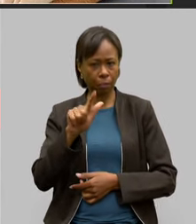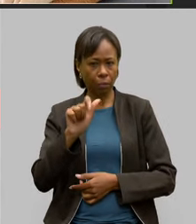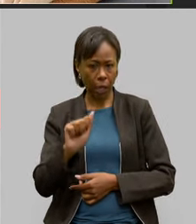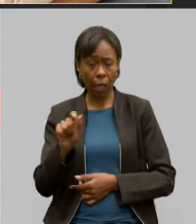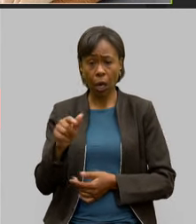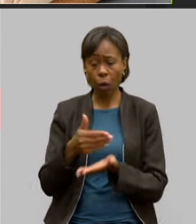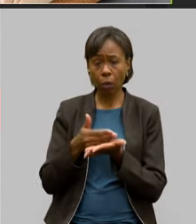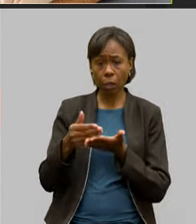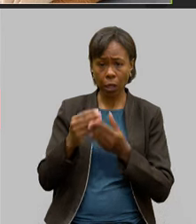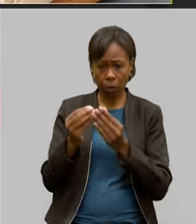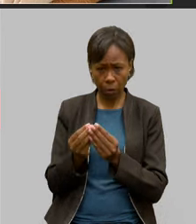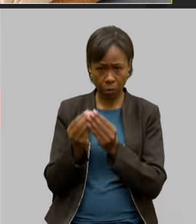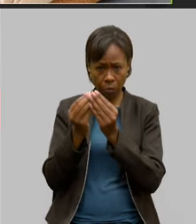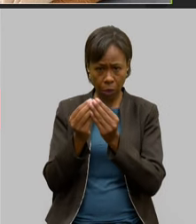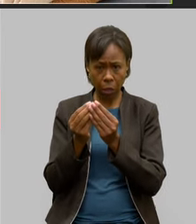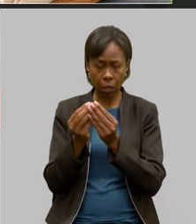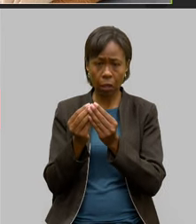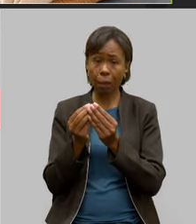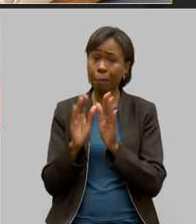em